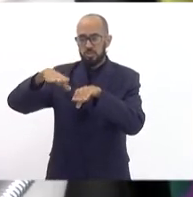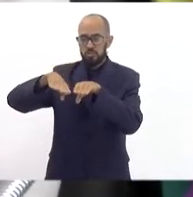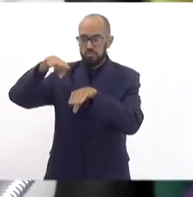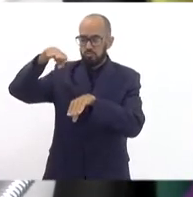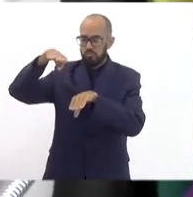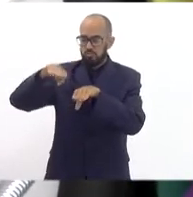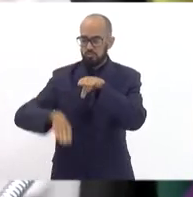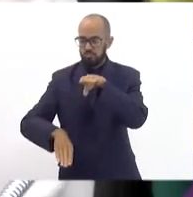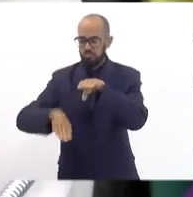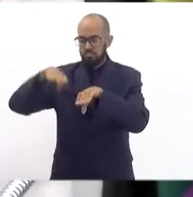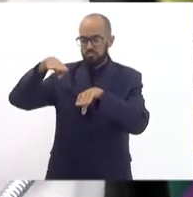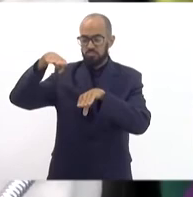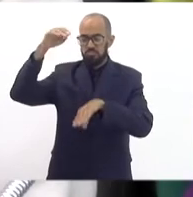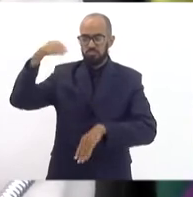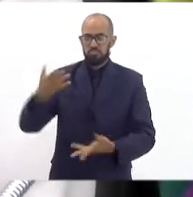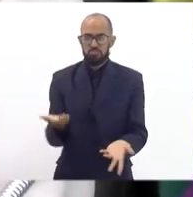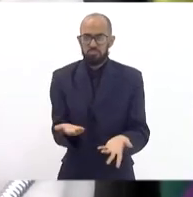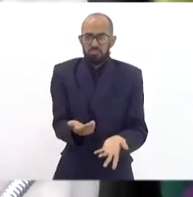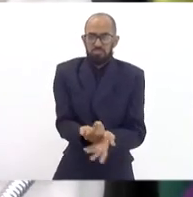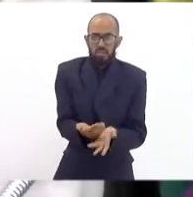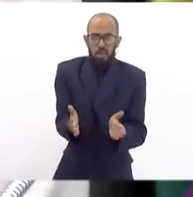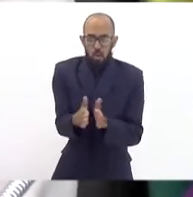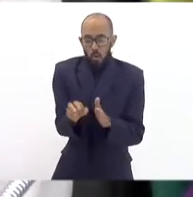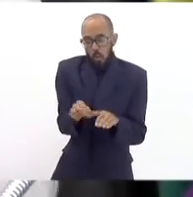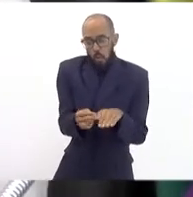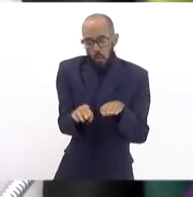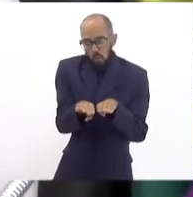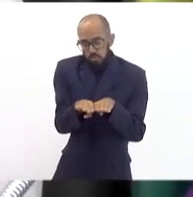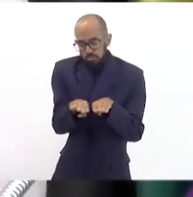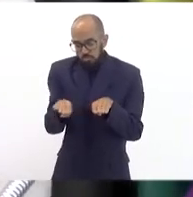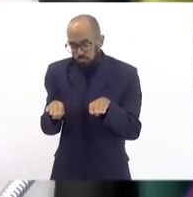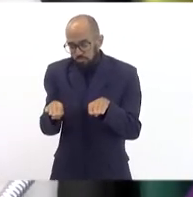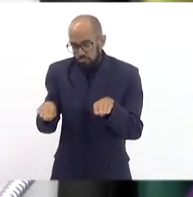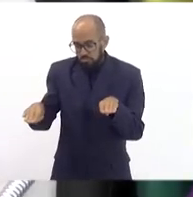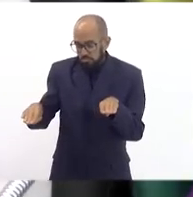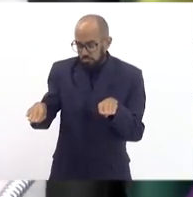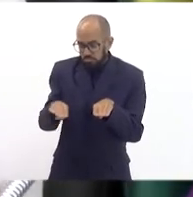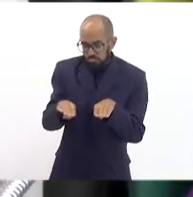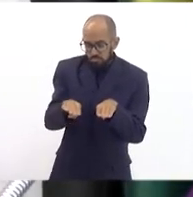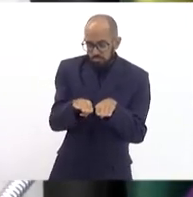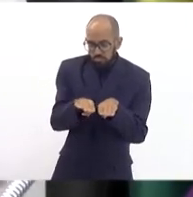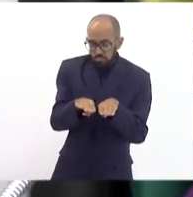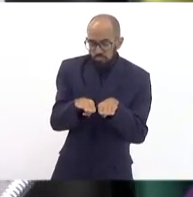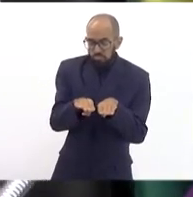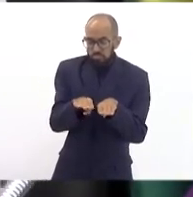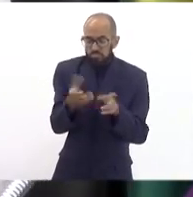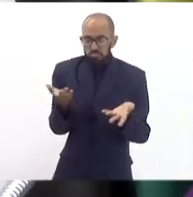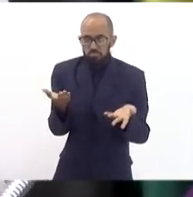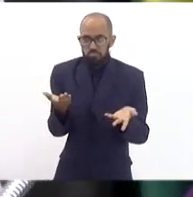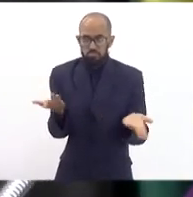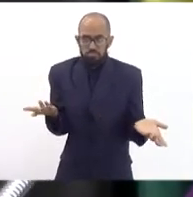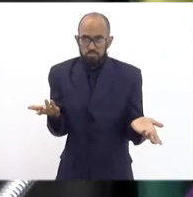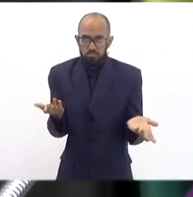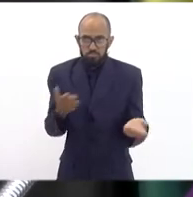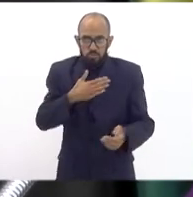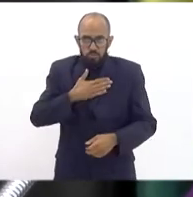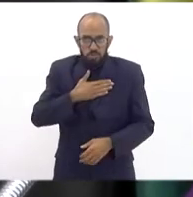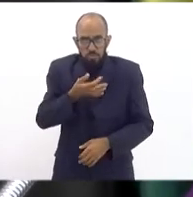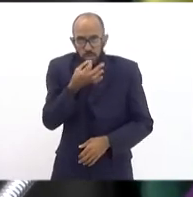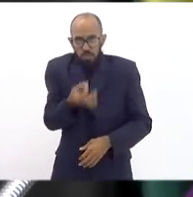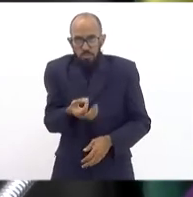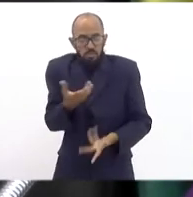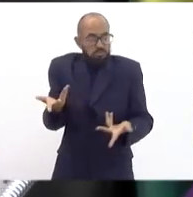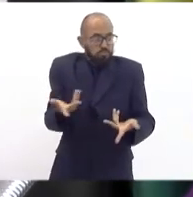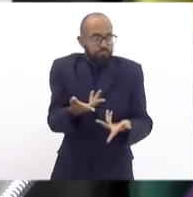entre a linha da plataforma e a linha do trem. Quer dizer, isso é, por incrível que